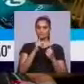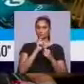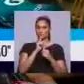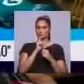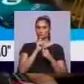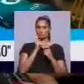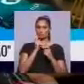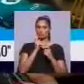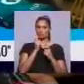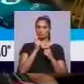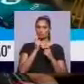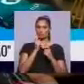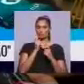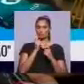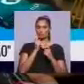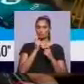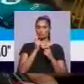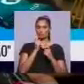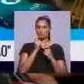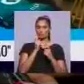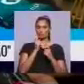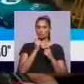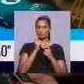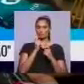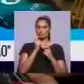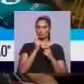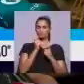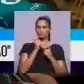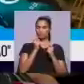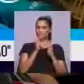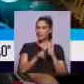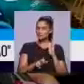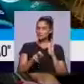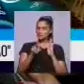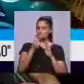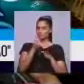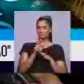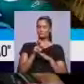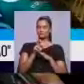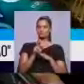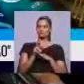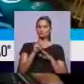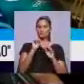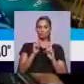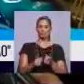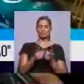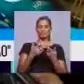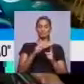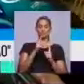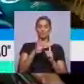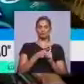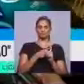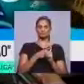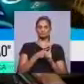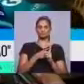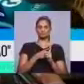sempre ir mais elevada não um bocadinho pode ser o dobro e pode ser o triplo não é um bocadinho pelo menos no começo